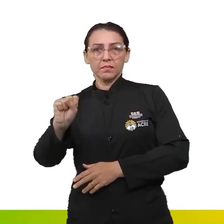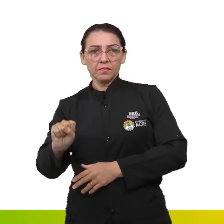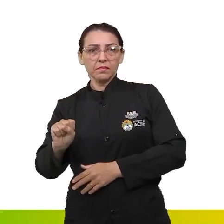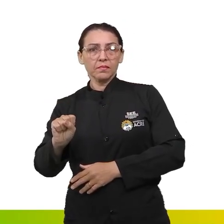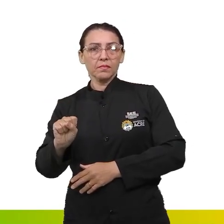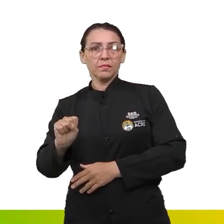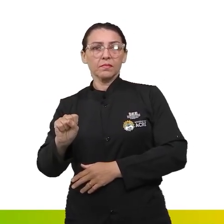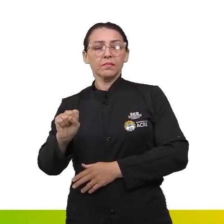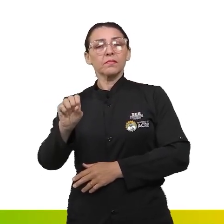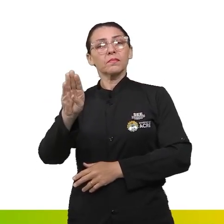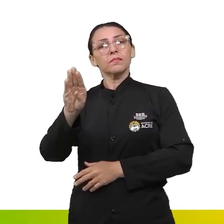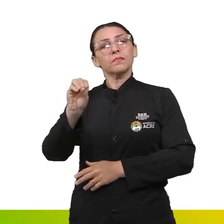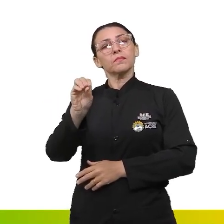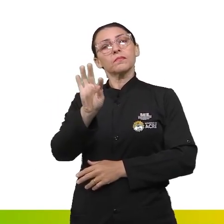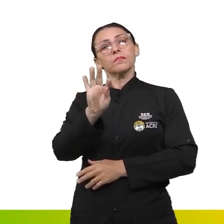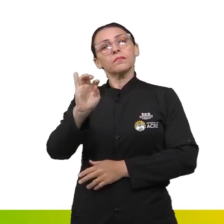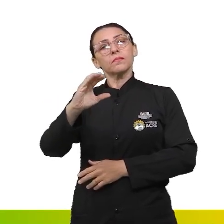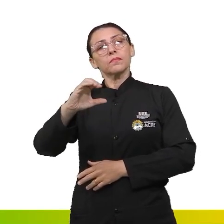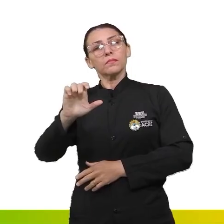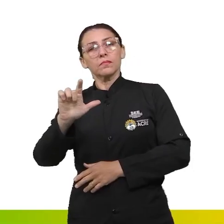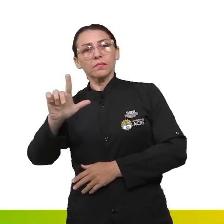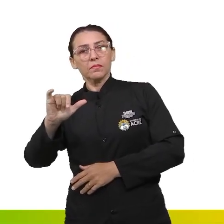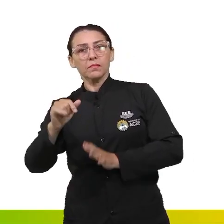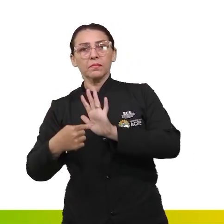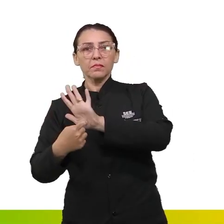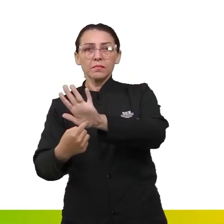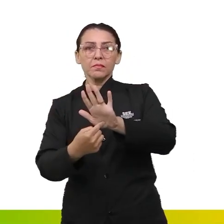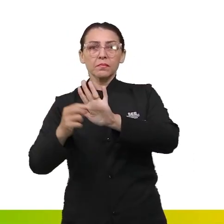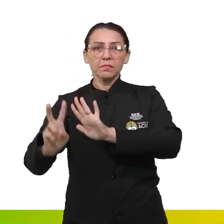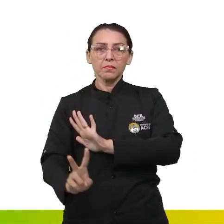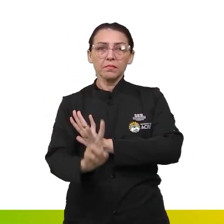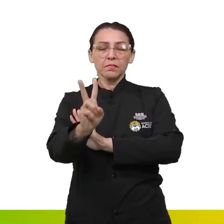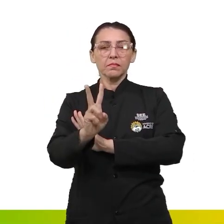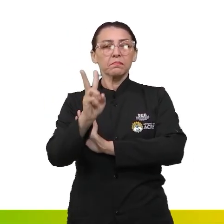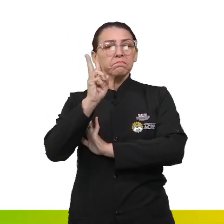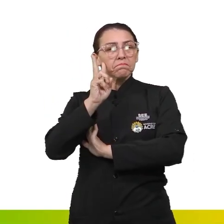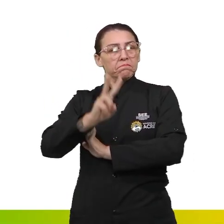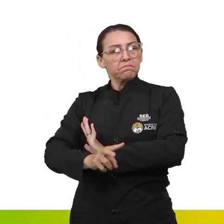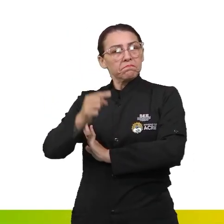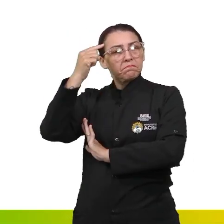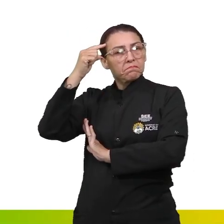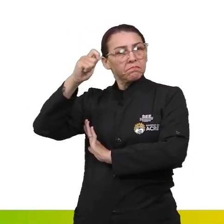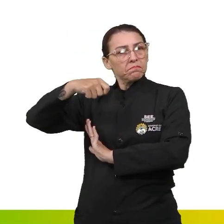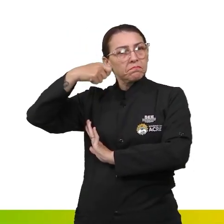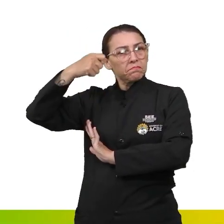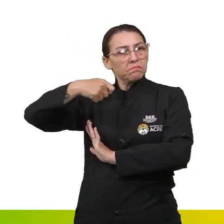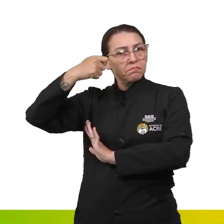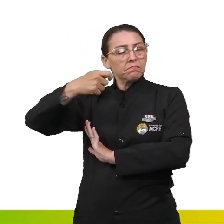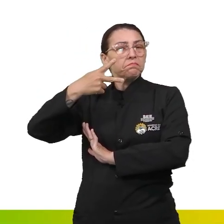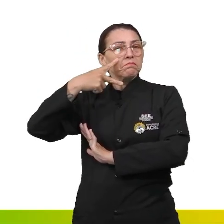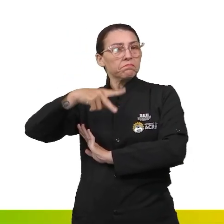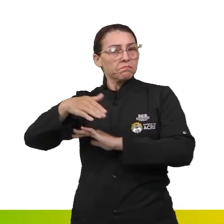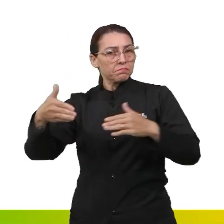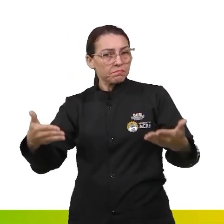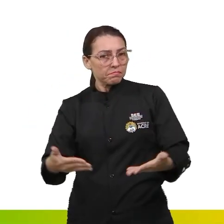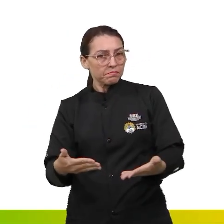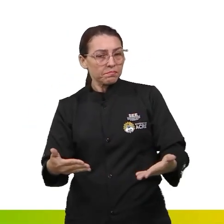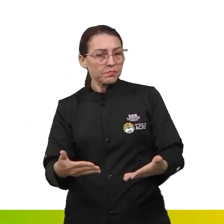de Vênus, de Botticelli, evidenciam esse valor, esse novo olhar artístico. Acabamos de ver essa obra, né?